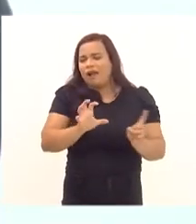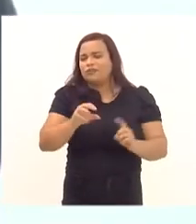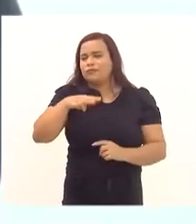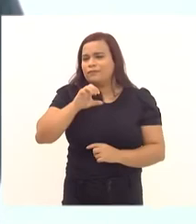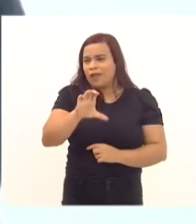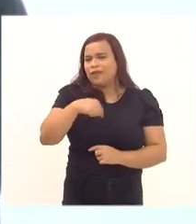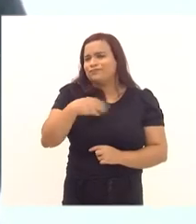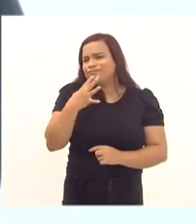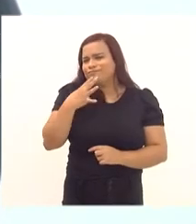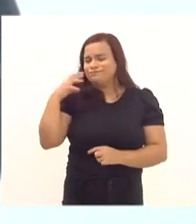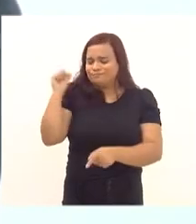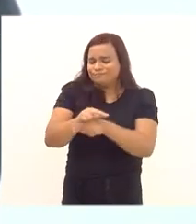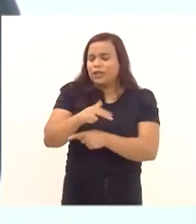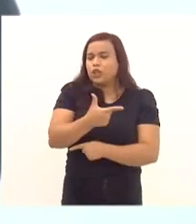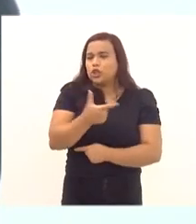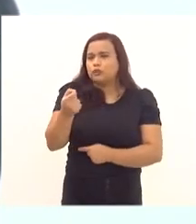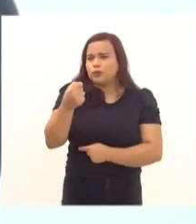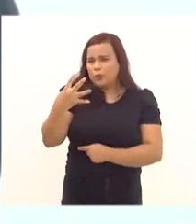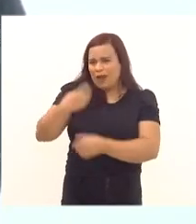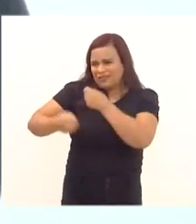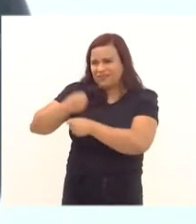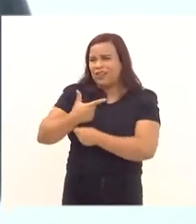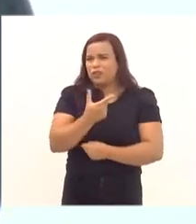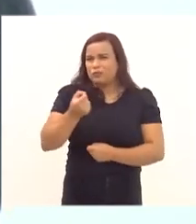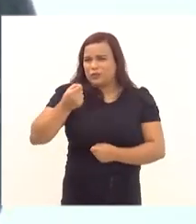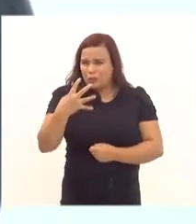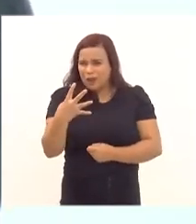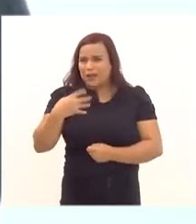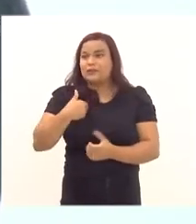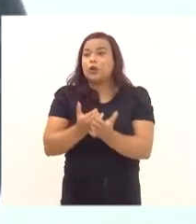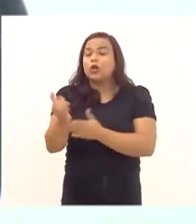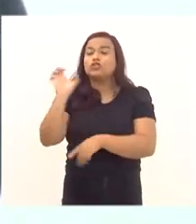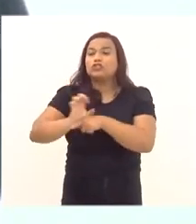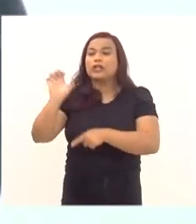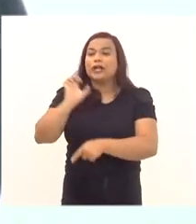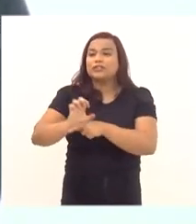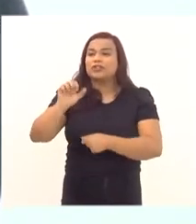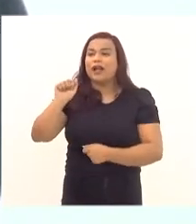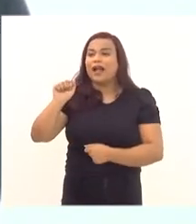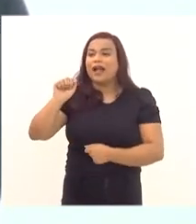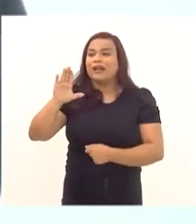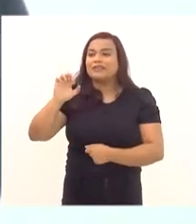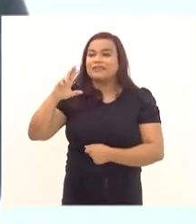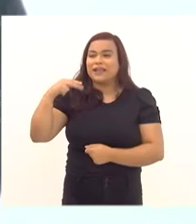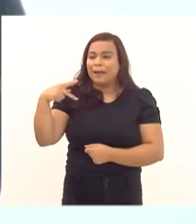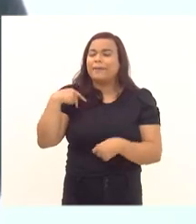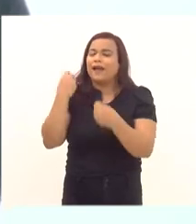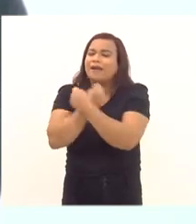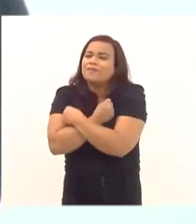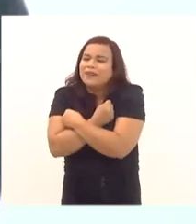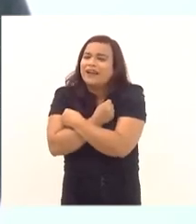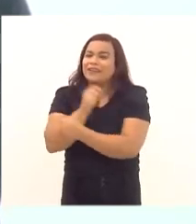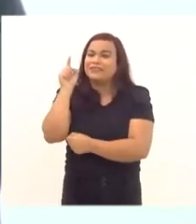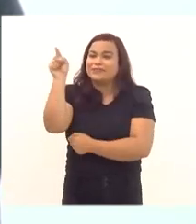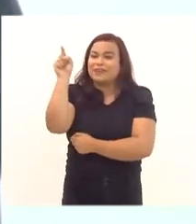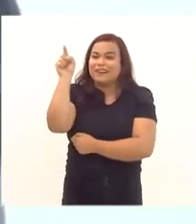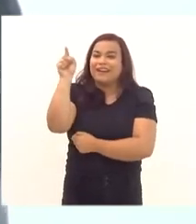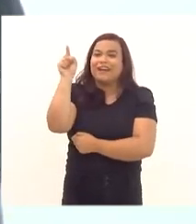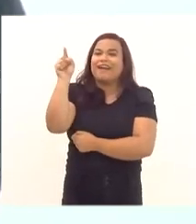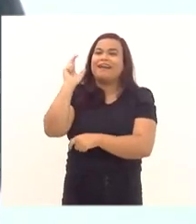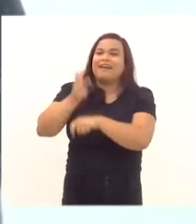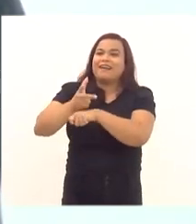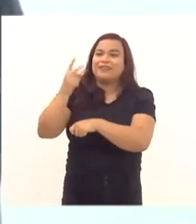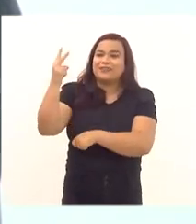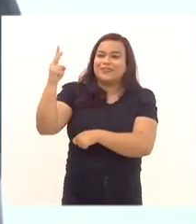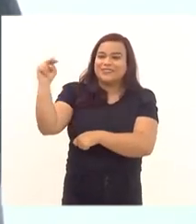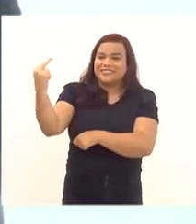eu comecei a estagiar na empresa na serp um abraço para os companheiros da câmera dois Radialistas que também trabalharam comigo